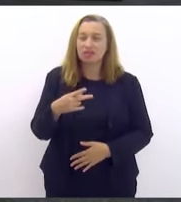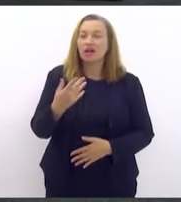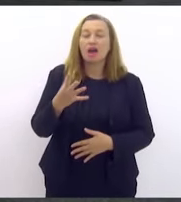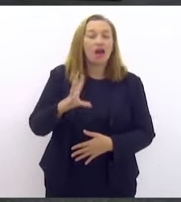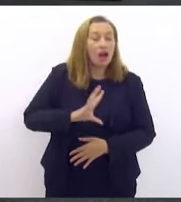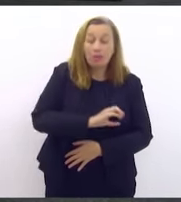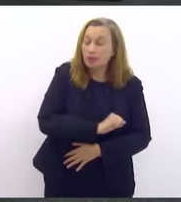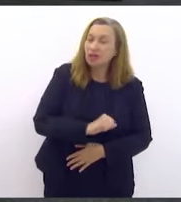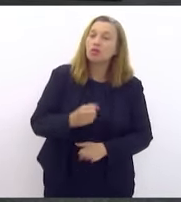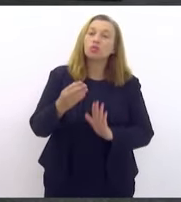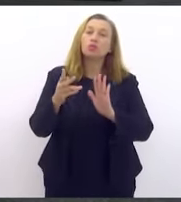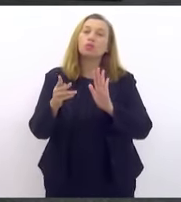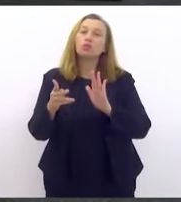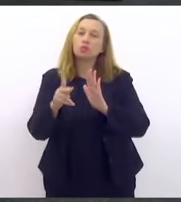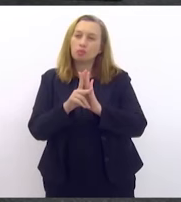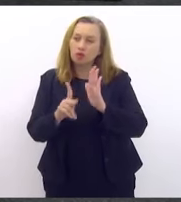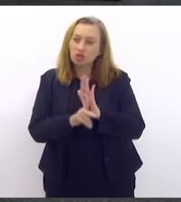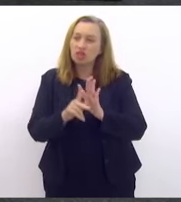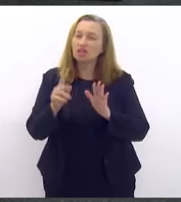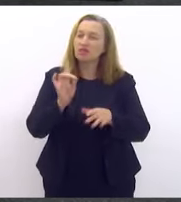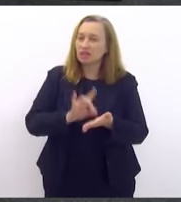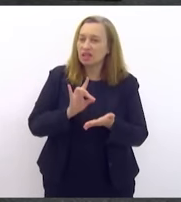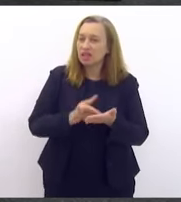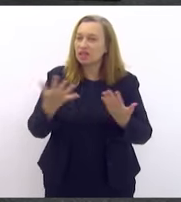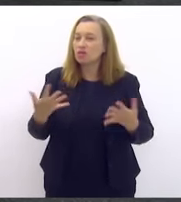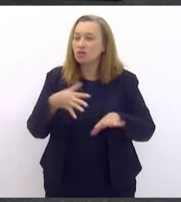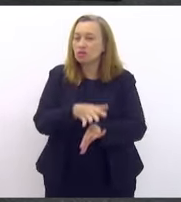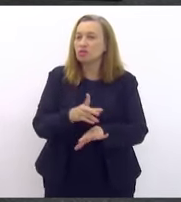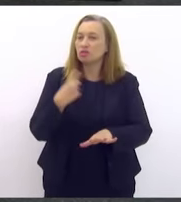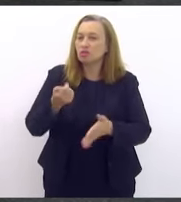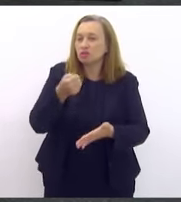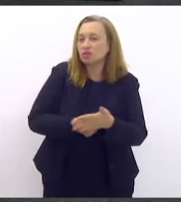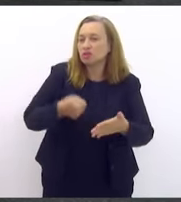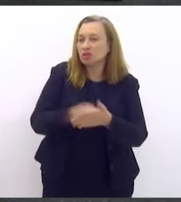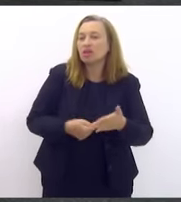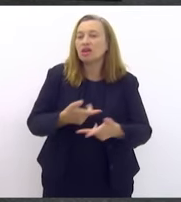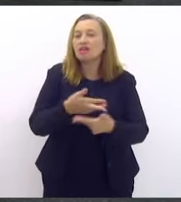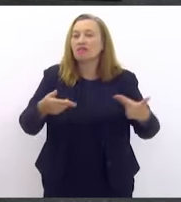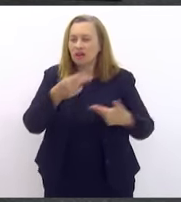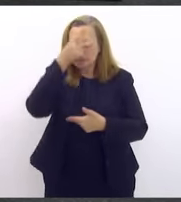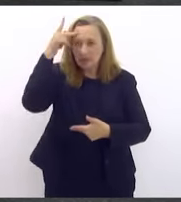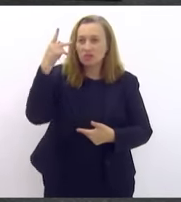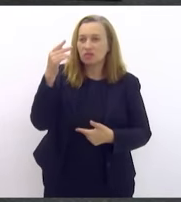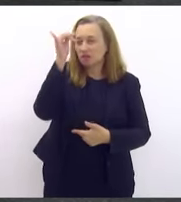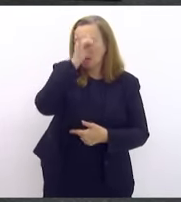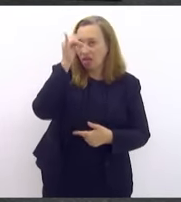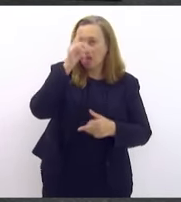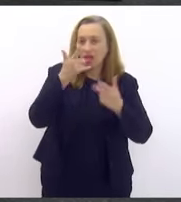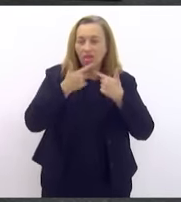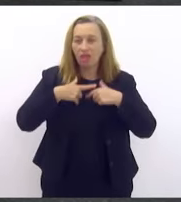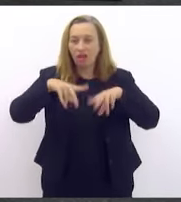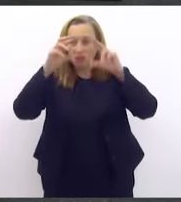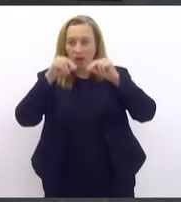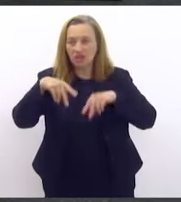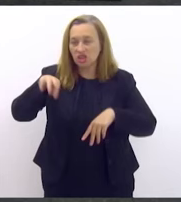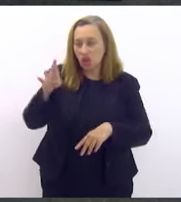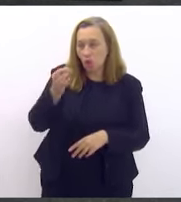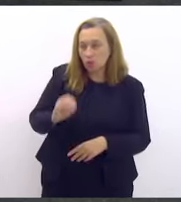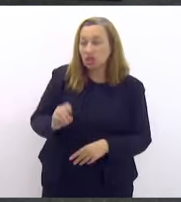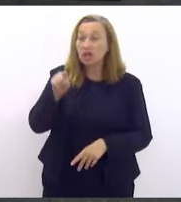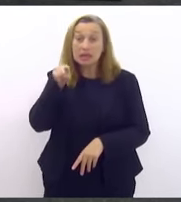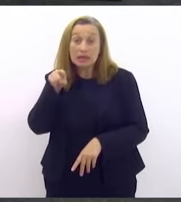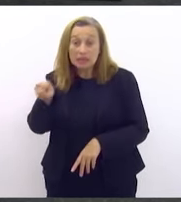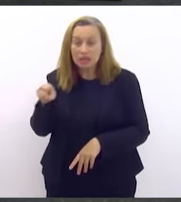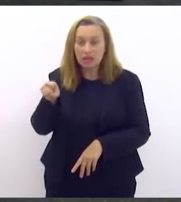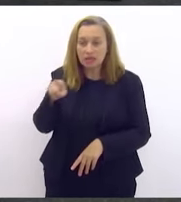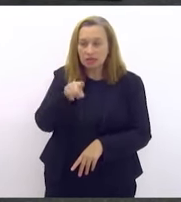projeto, incrível. E essa é a verdadeira inclusão que a gente luta. Muita gente... com esse negócio, essa bobagem de linguagem neutra, inclusão é isso.